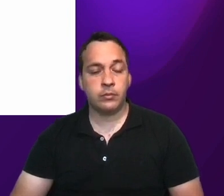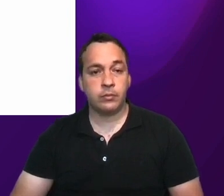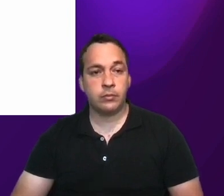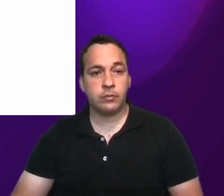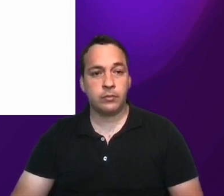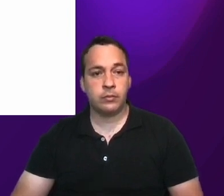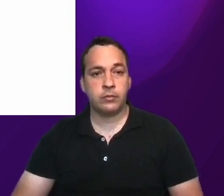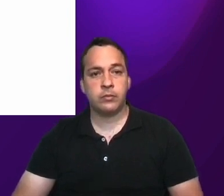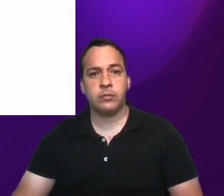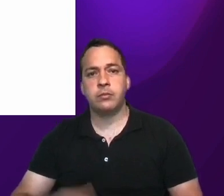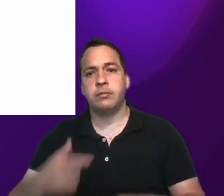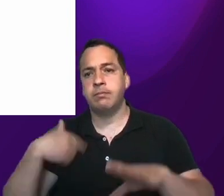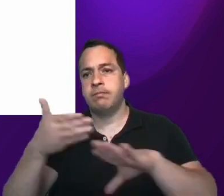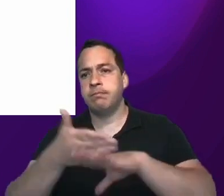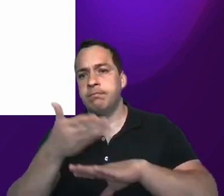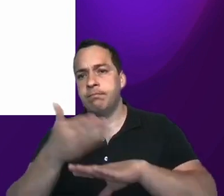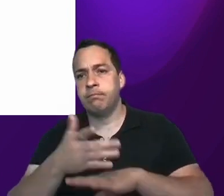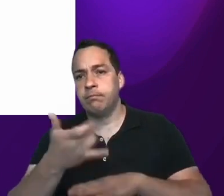não